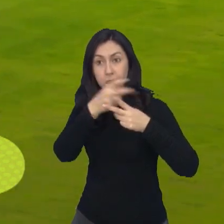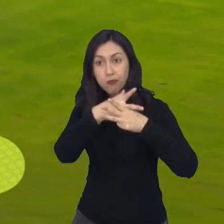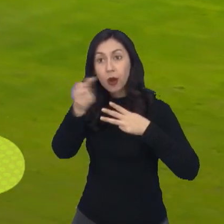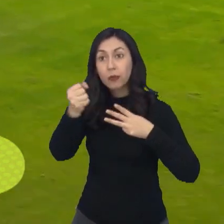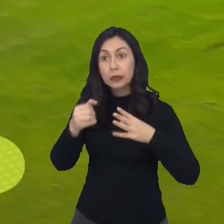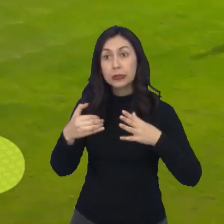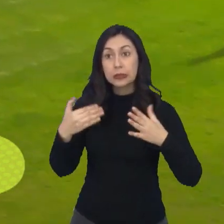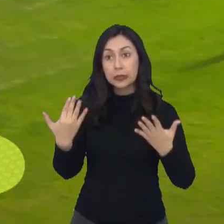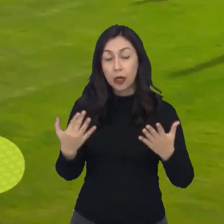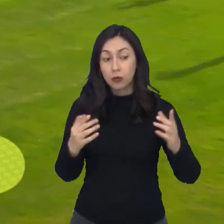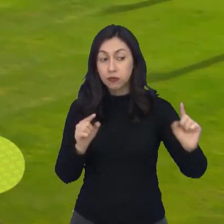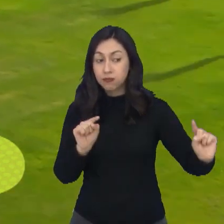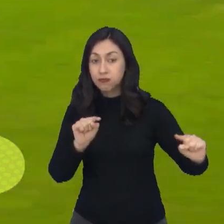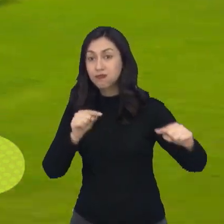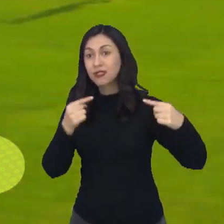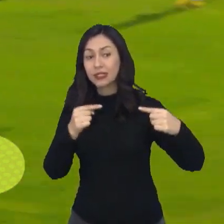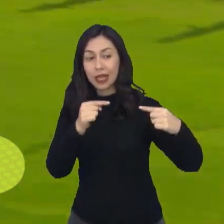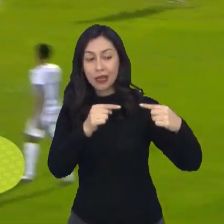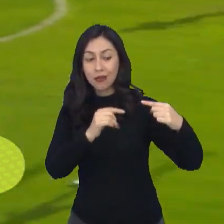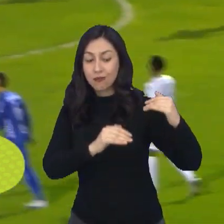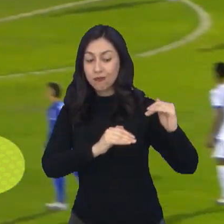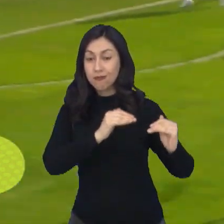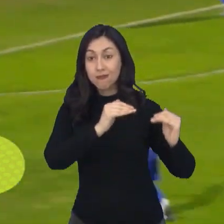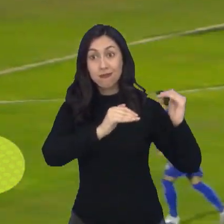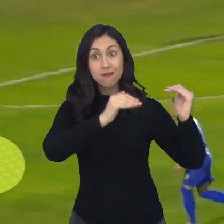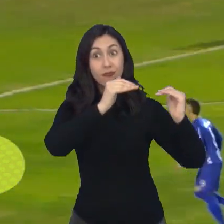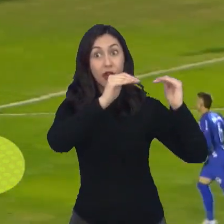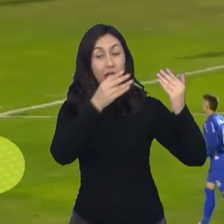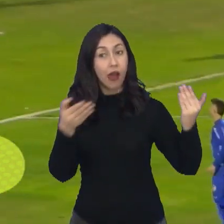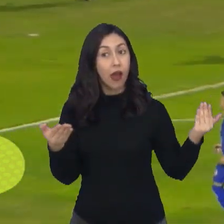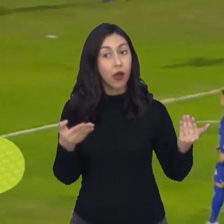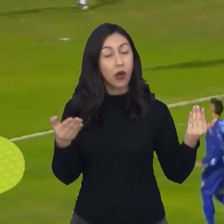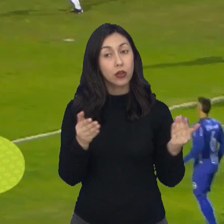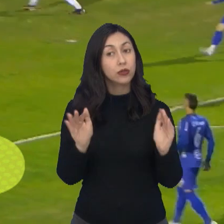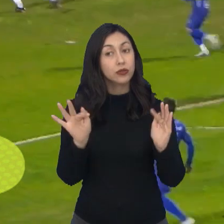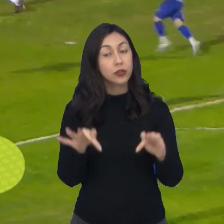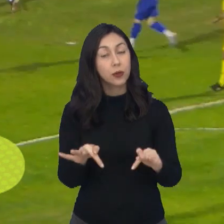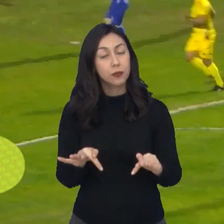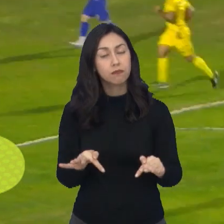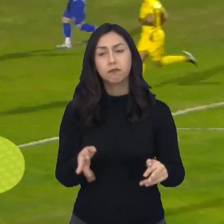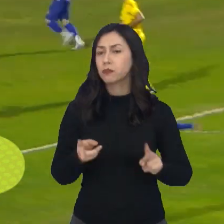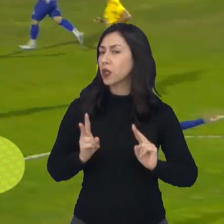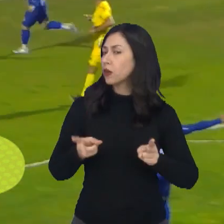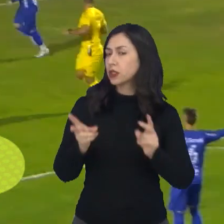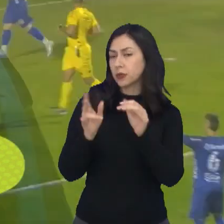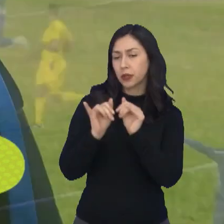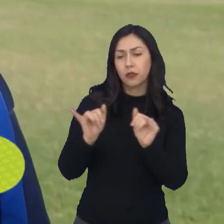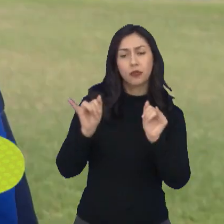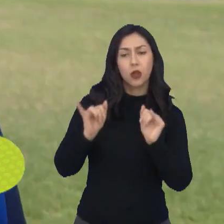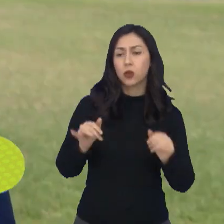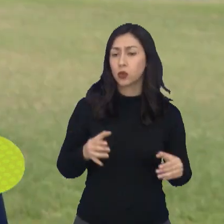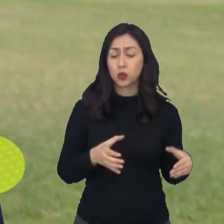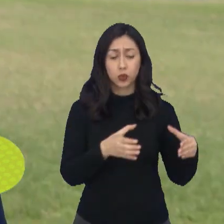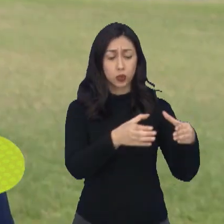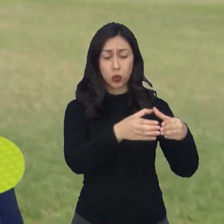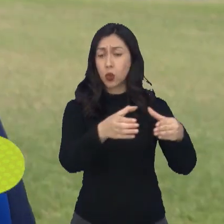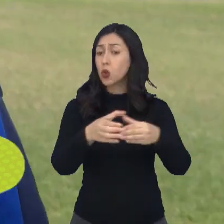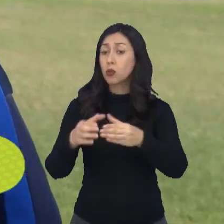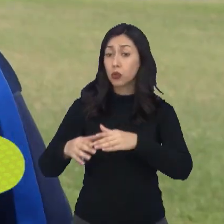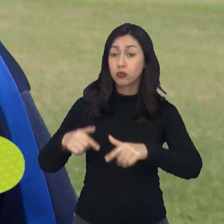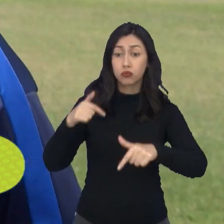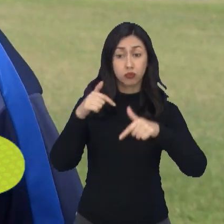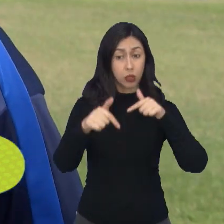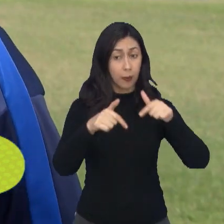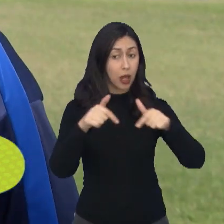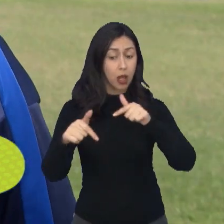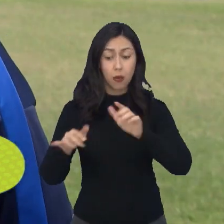temos um adversário que cresceu bastante nessa fase final. Como eu sempre falo, né? Essas equipes elas vêm trabalhando